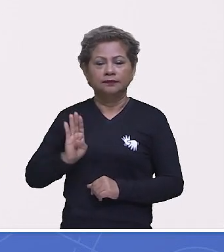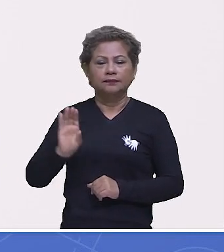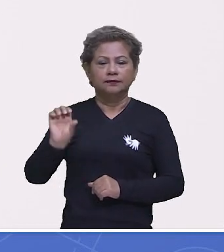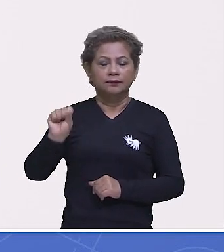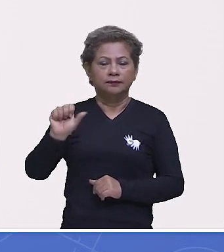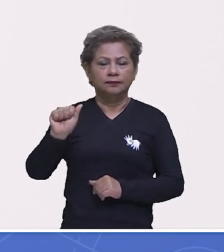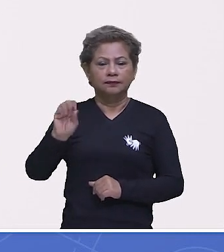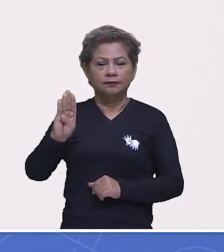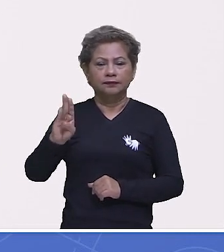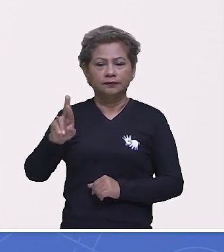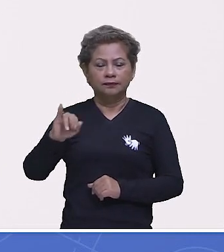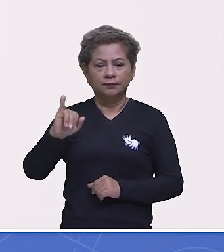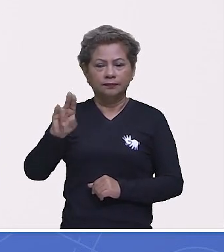Sabrine, letra B.